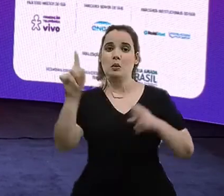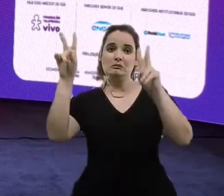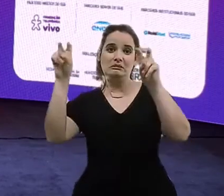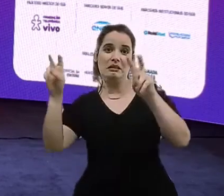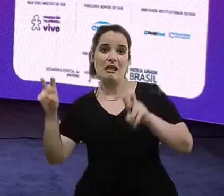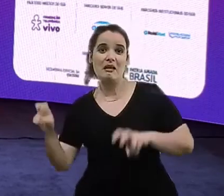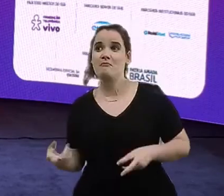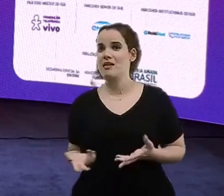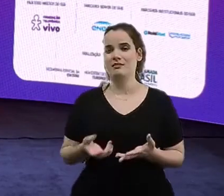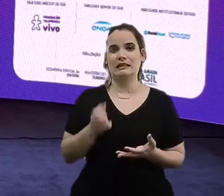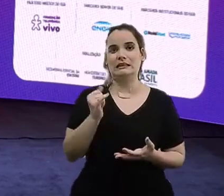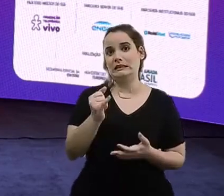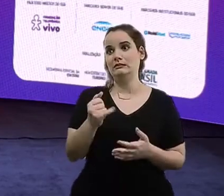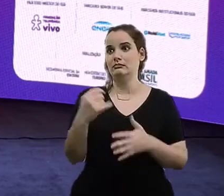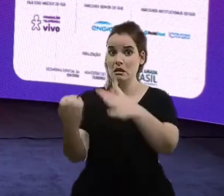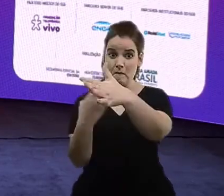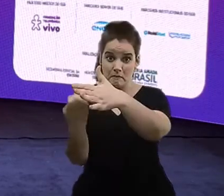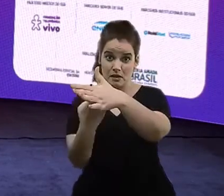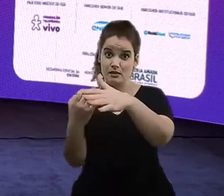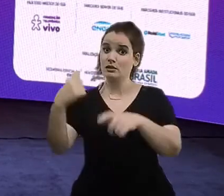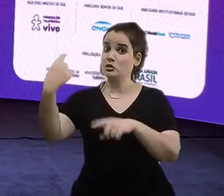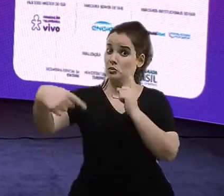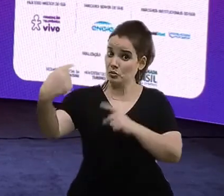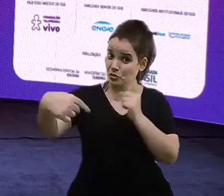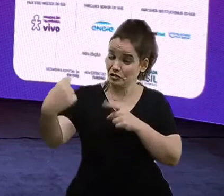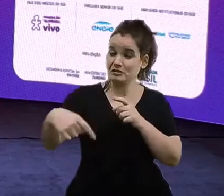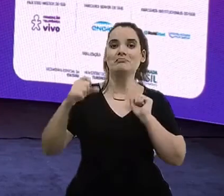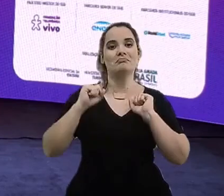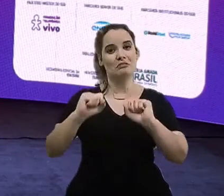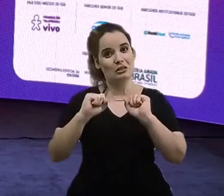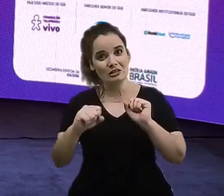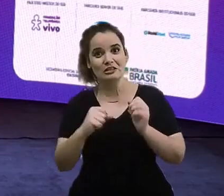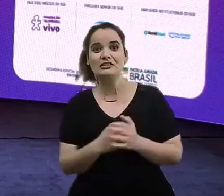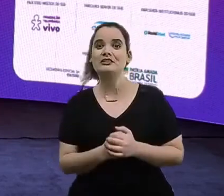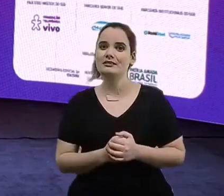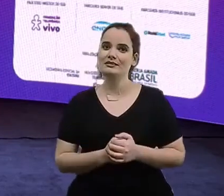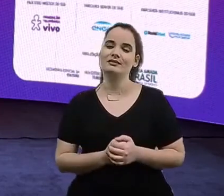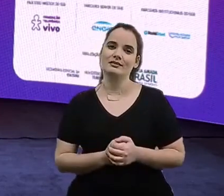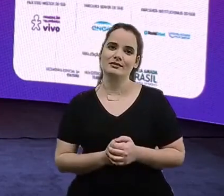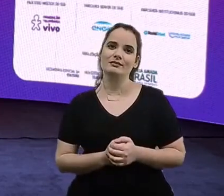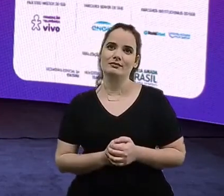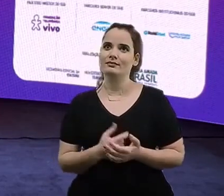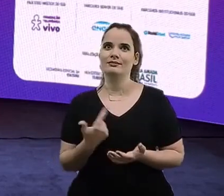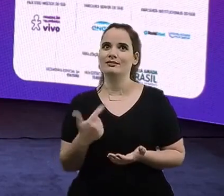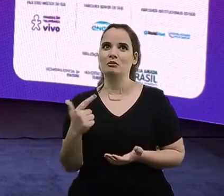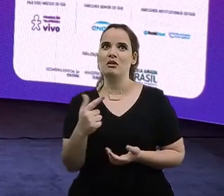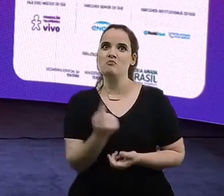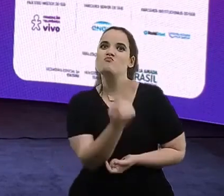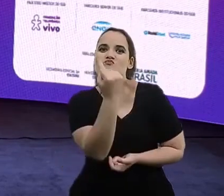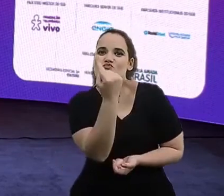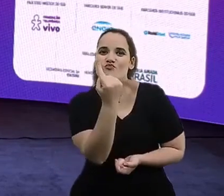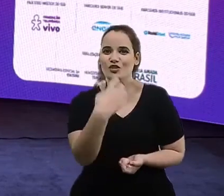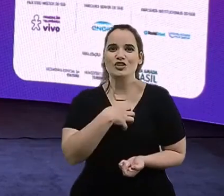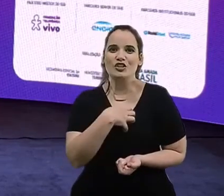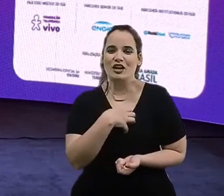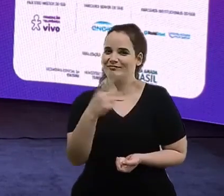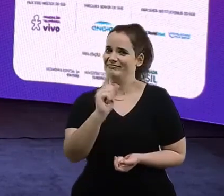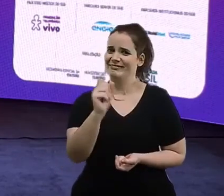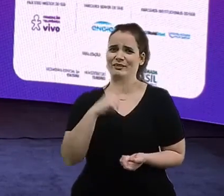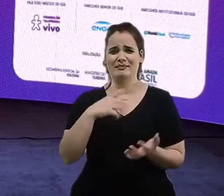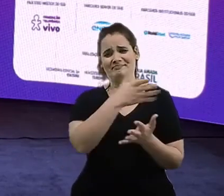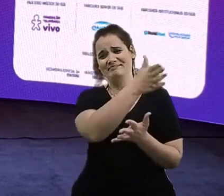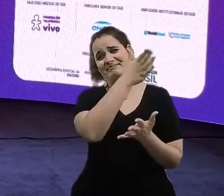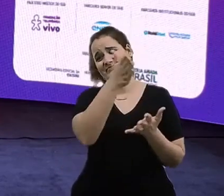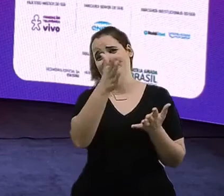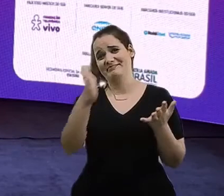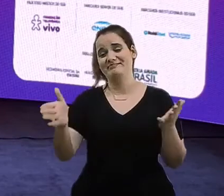este assunto, e existem muito mais liberdade. Portanto, não existe uma dependência de terceiros. e caso